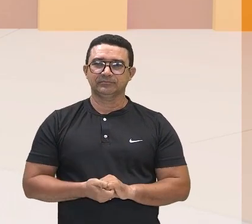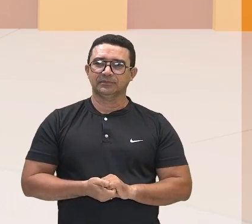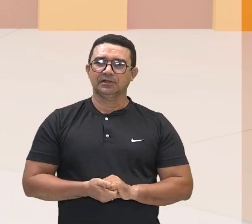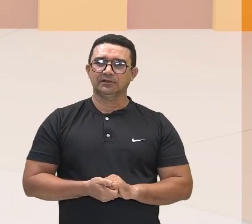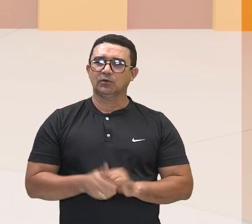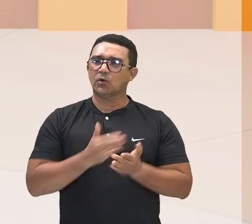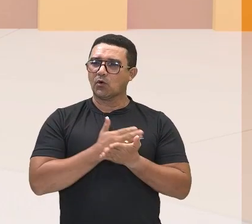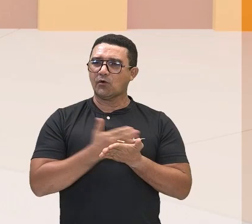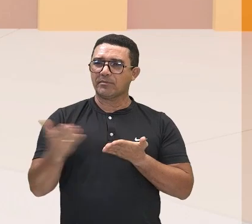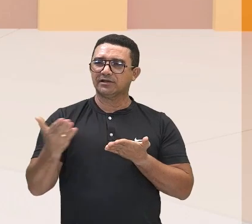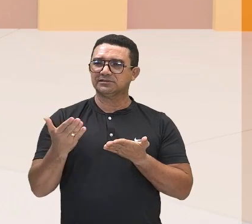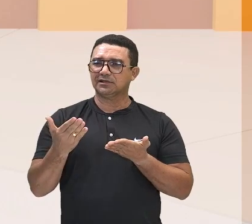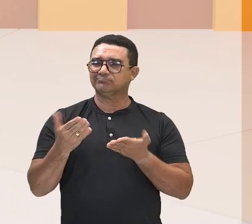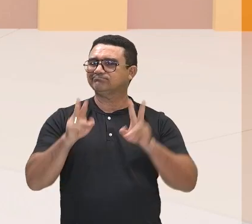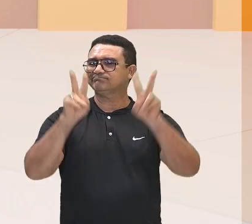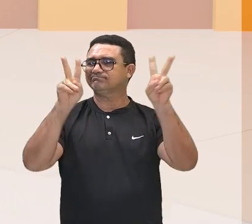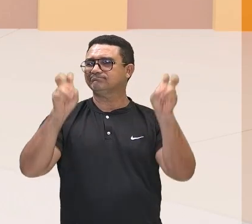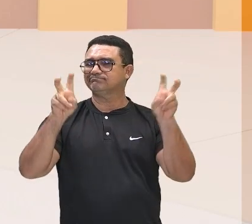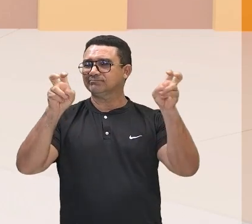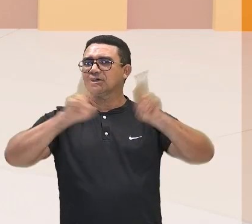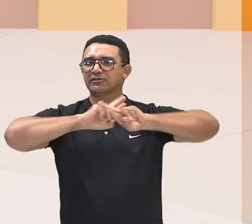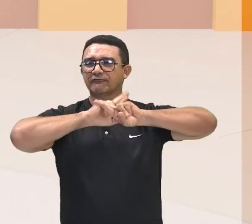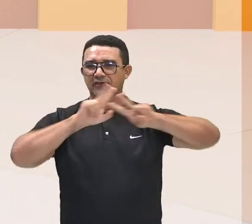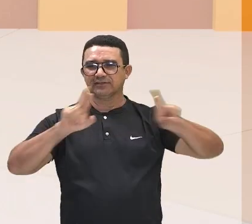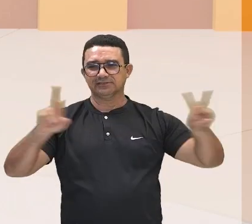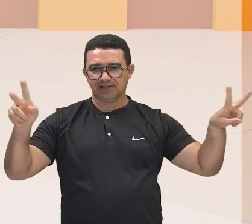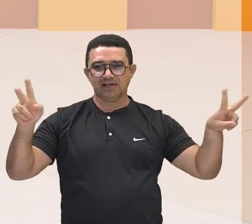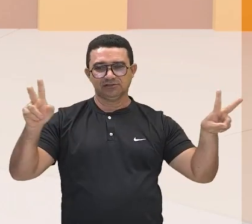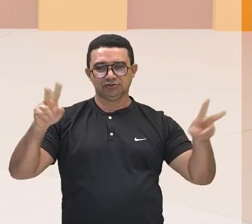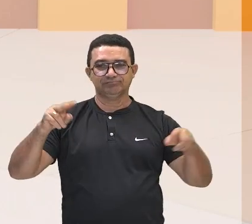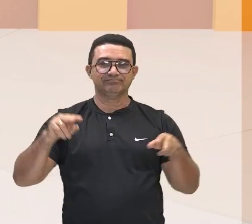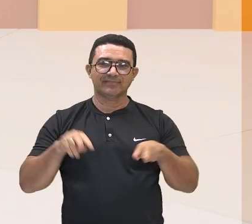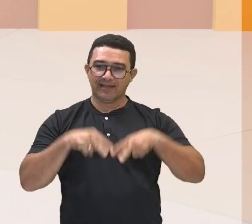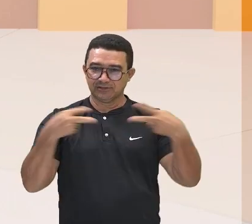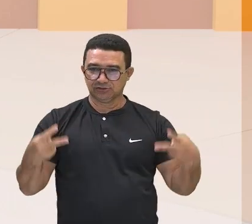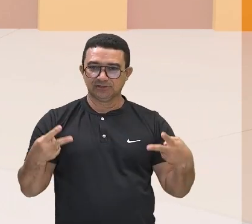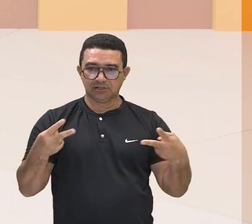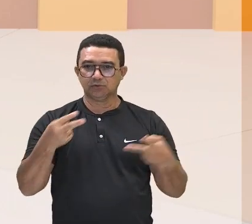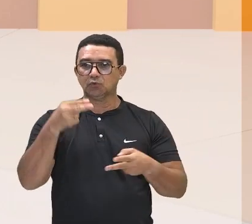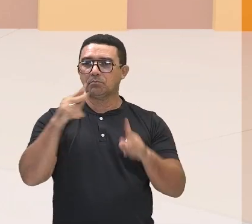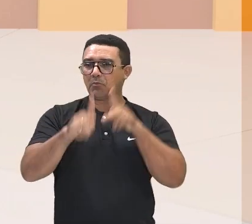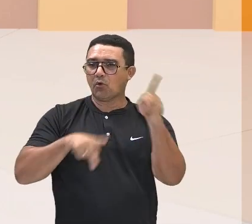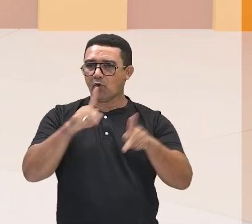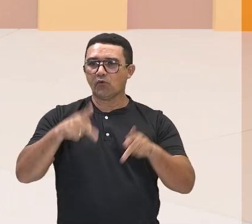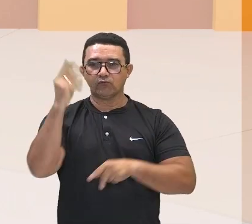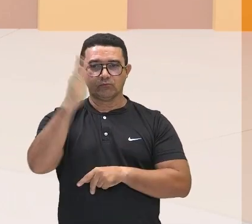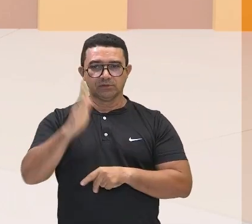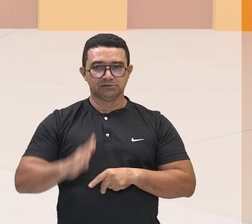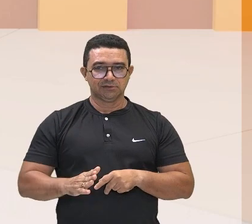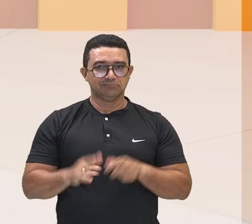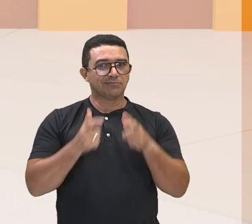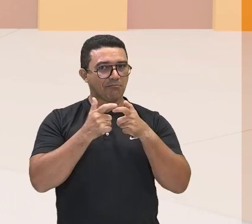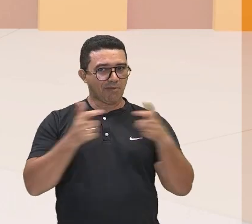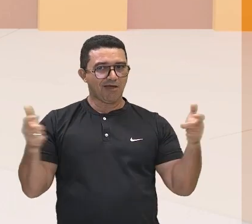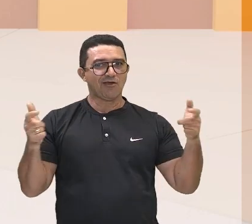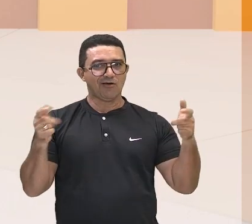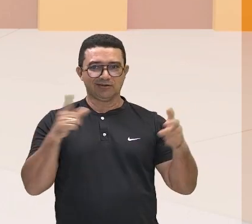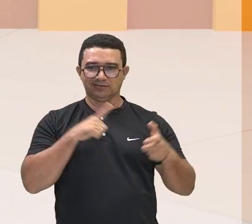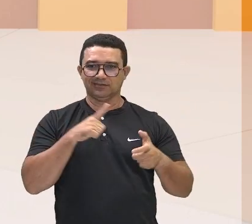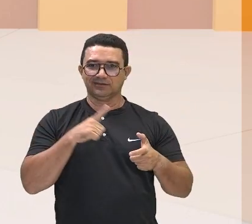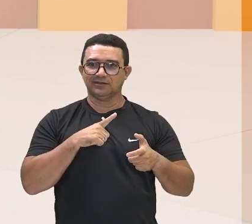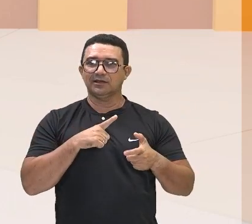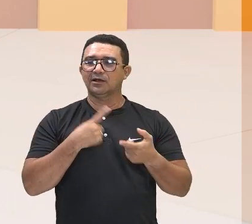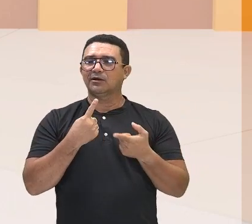da diversidade étnica da população brasileira, que ela vai ser uma das mais altas que a gente vai encontrar devido à